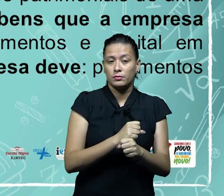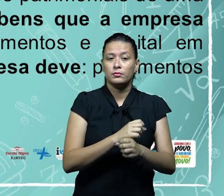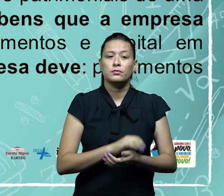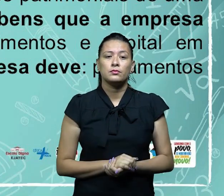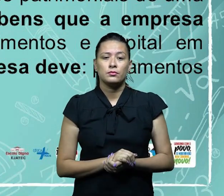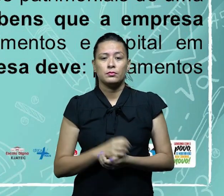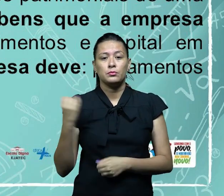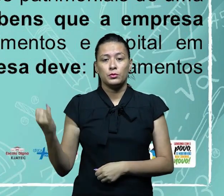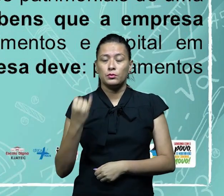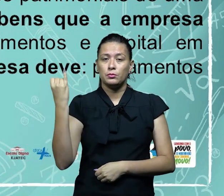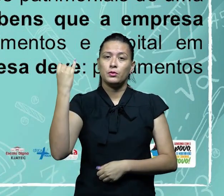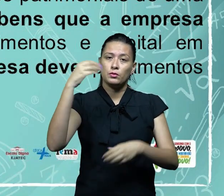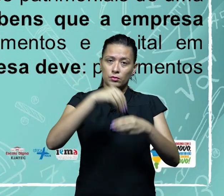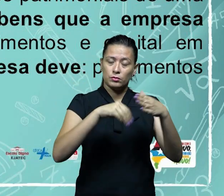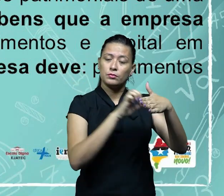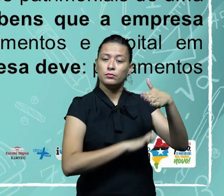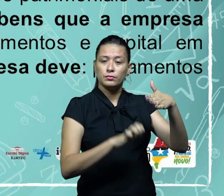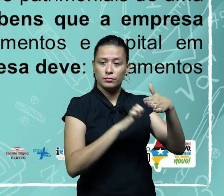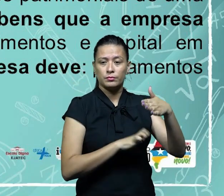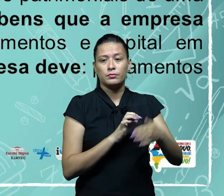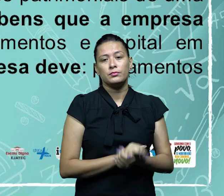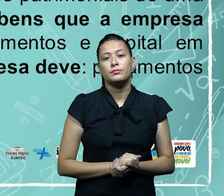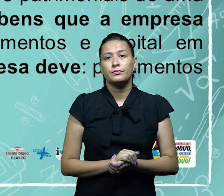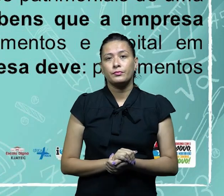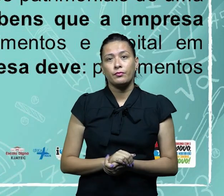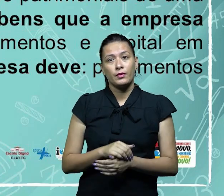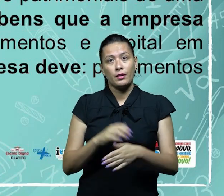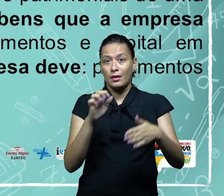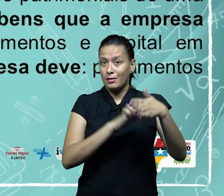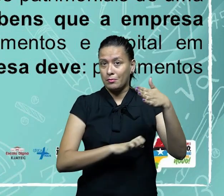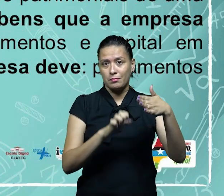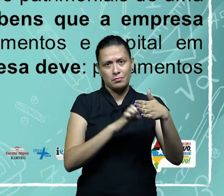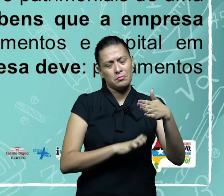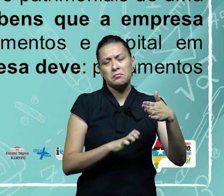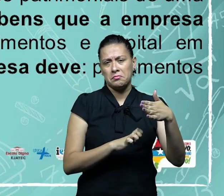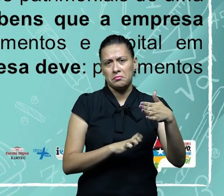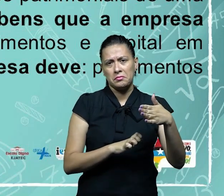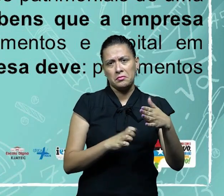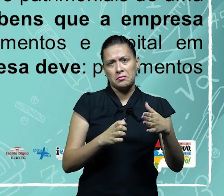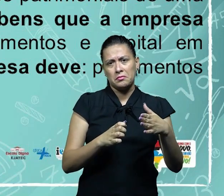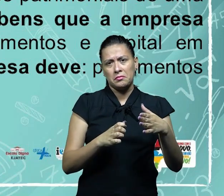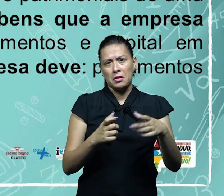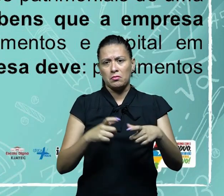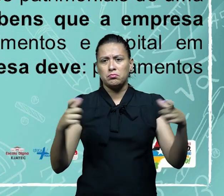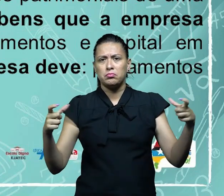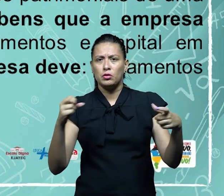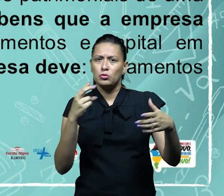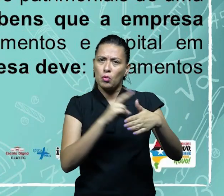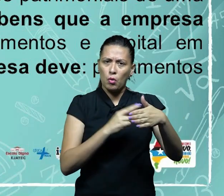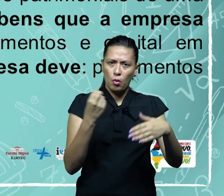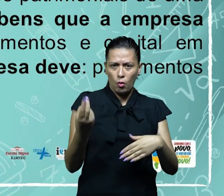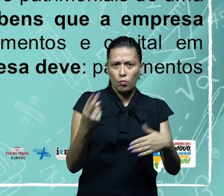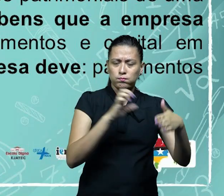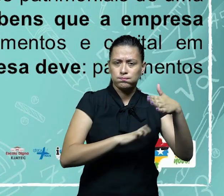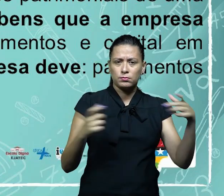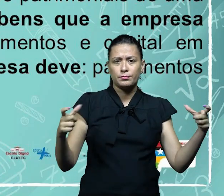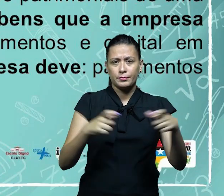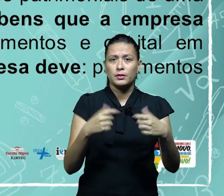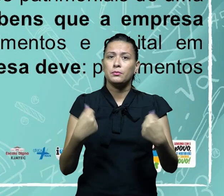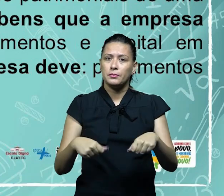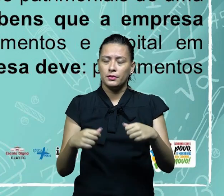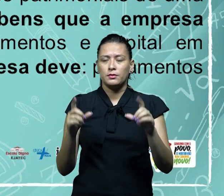para a empresa, ou seja, toda empresa que se preze pequeno, grande ou médio porte, ele tem que ter um setor contábil. Vamos lá. A contabilidade,